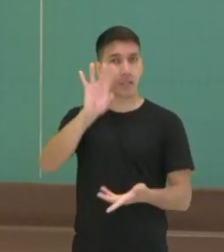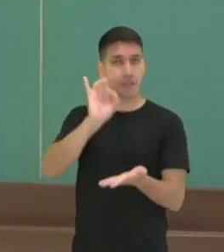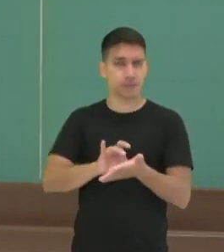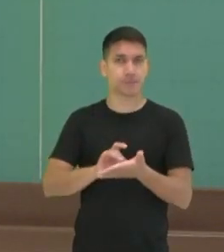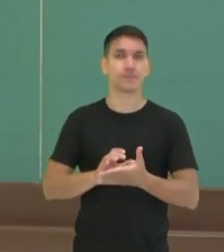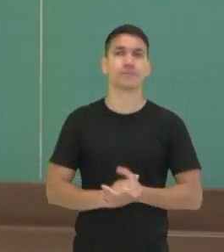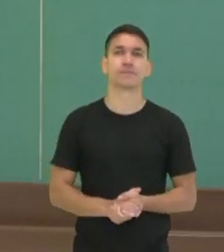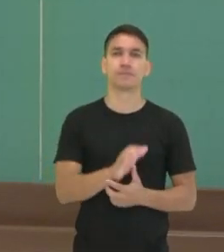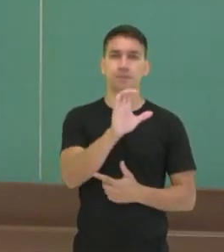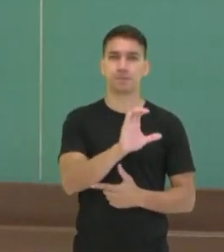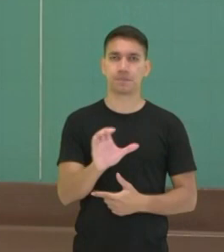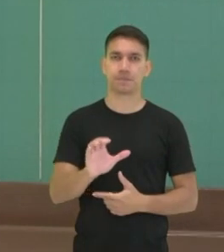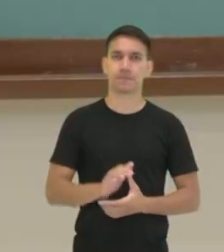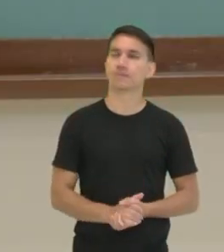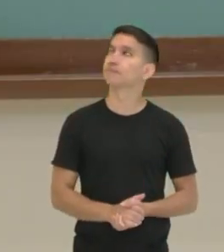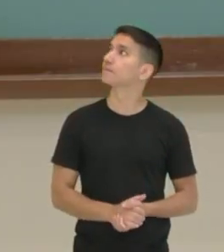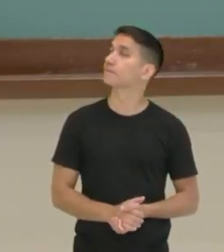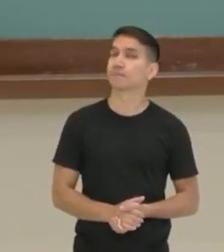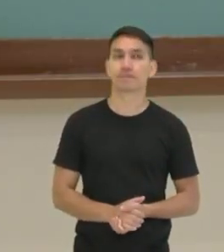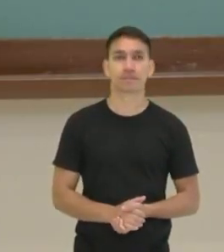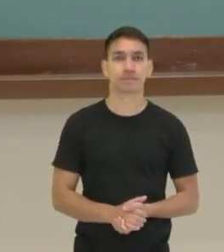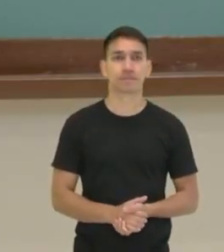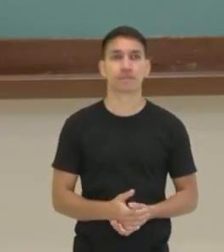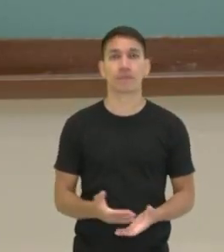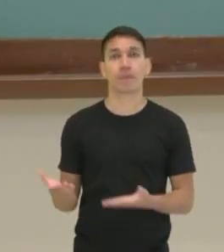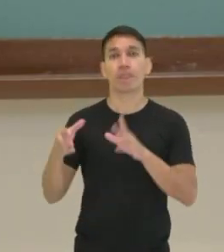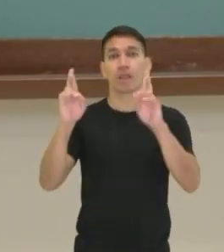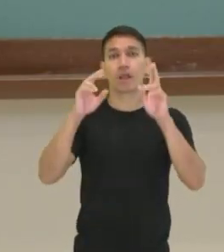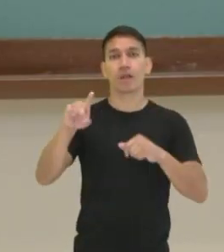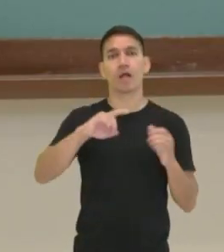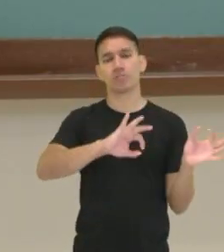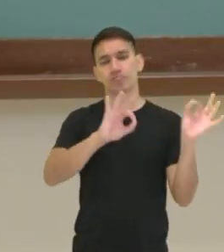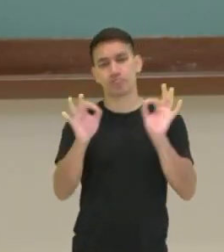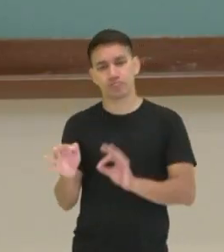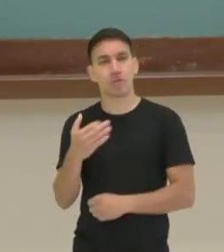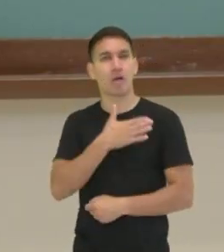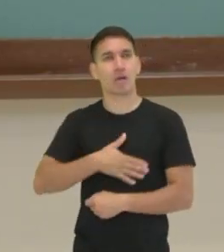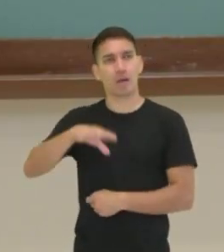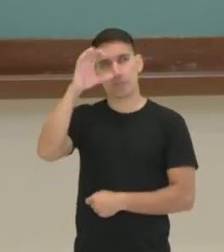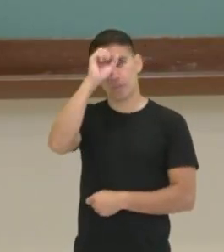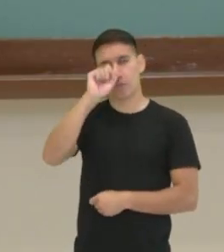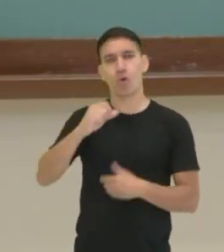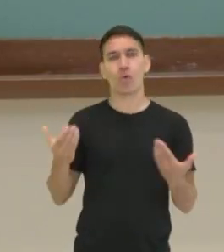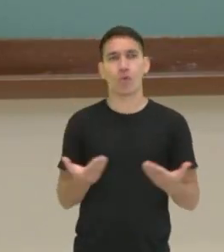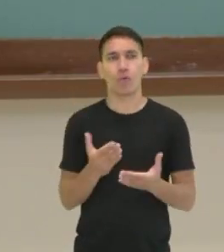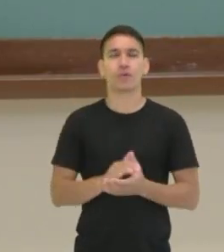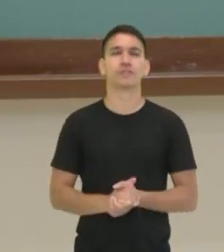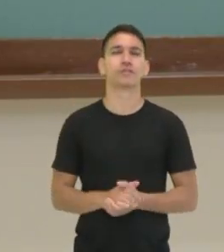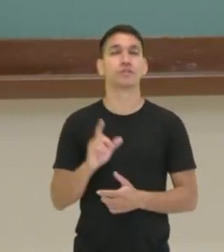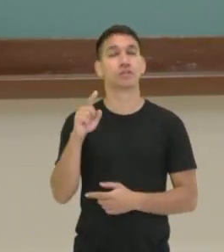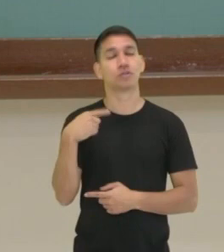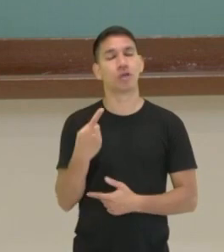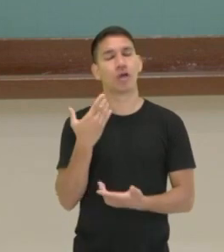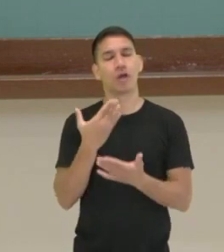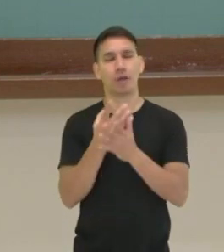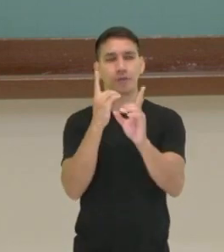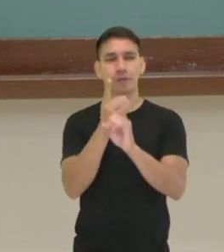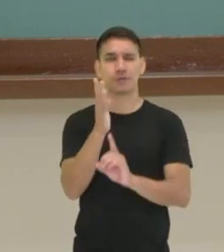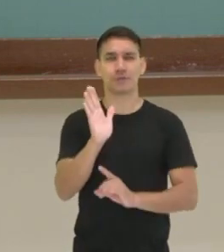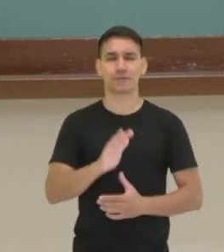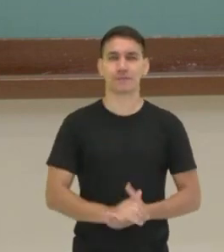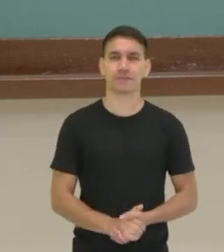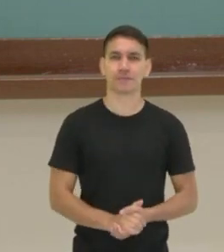Ok? Pessoal, espero que essa aula tenha sido proveitosa. Aprendemos bastante hoje e nós nos encontramos na próxima aula.